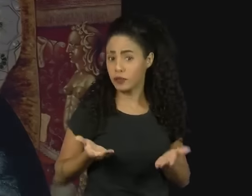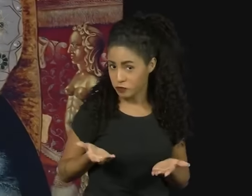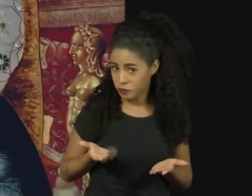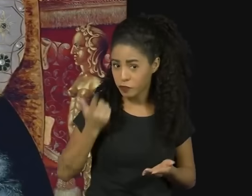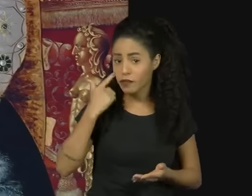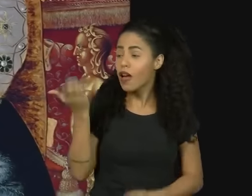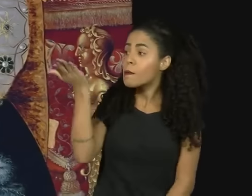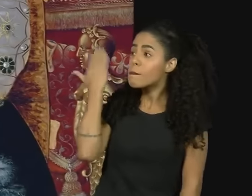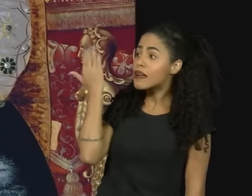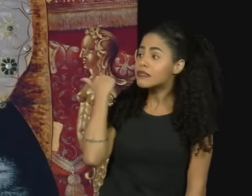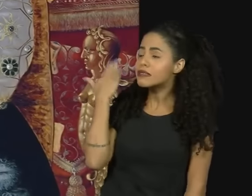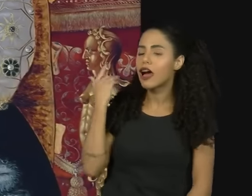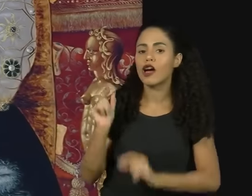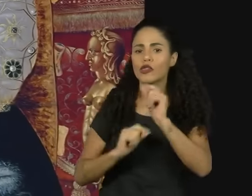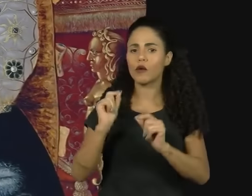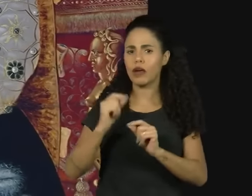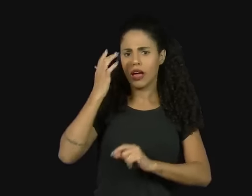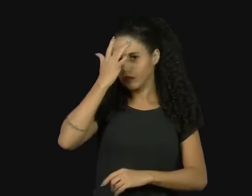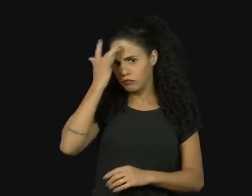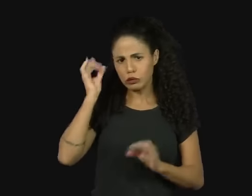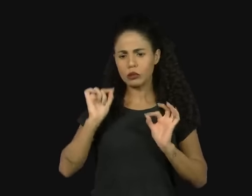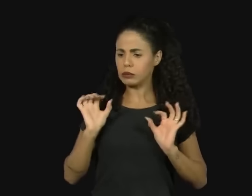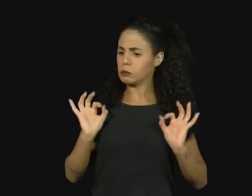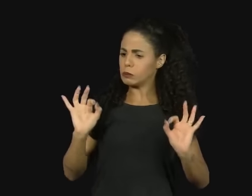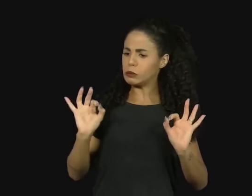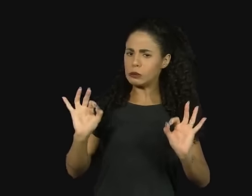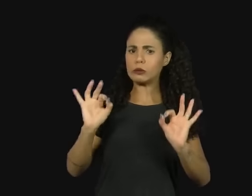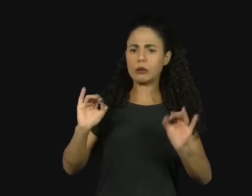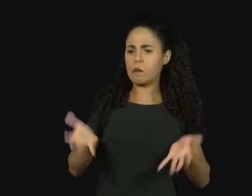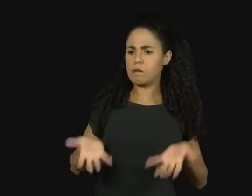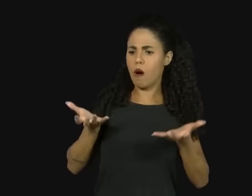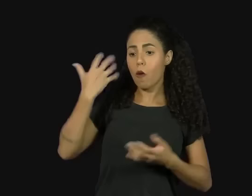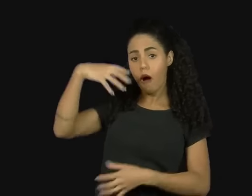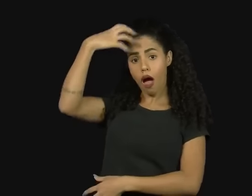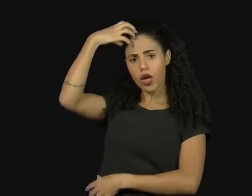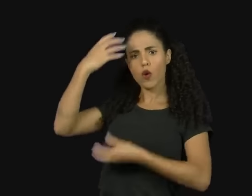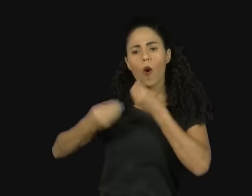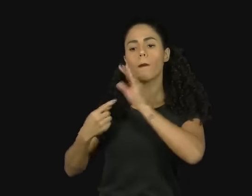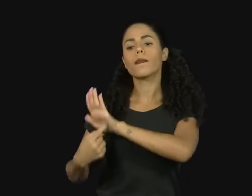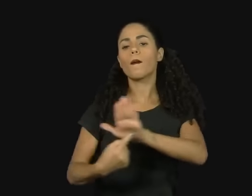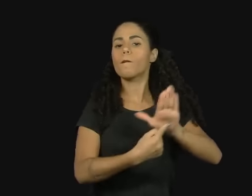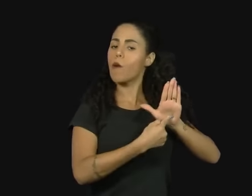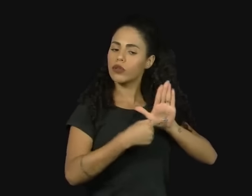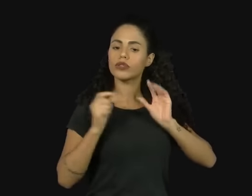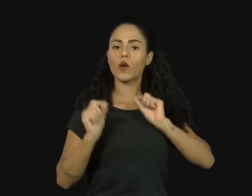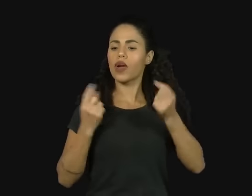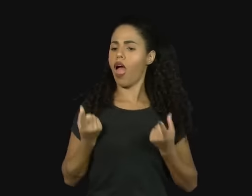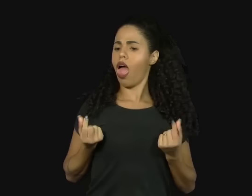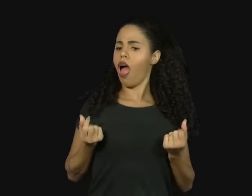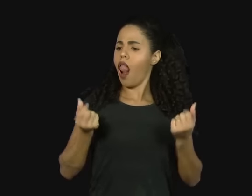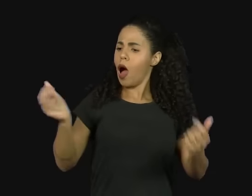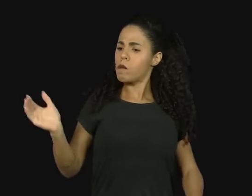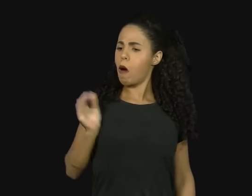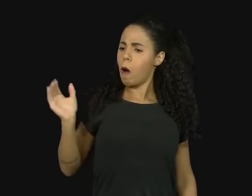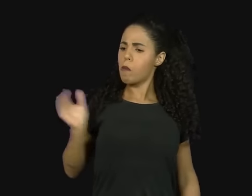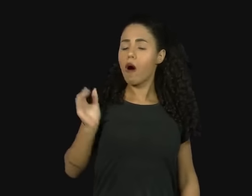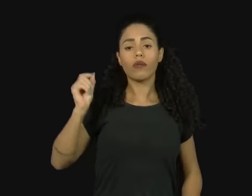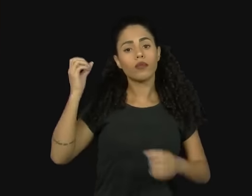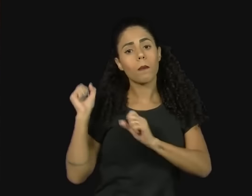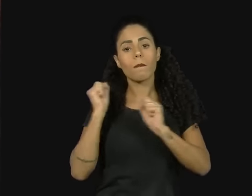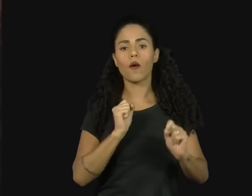No passado, as ricas vestimentas dos nobres serviam muito mais para ostentação de riqueza e poder do